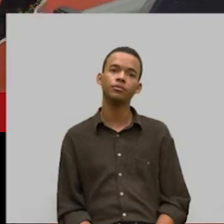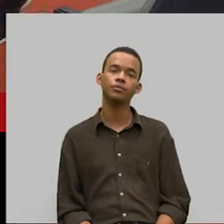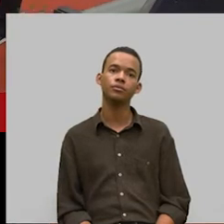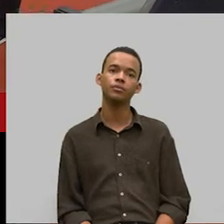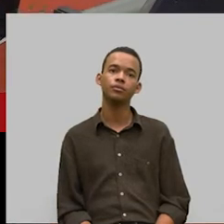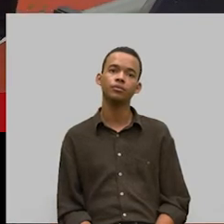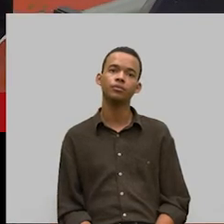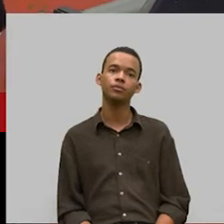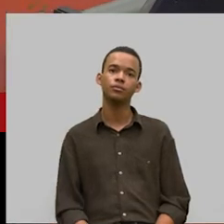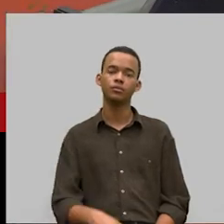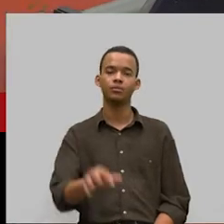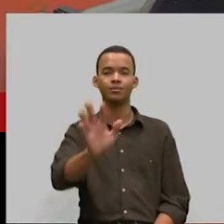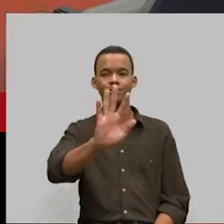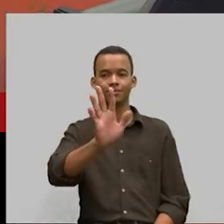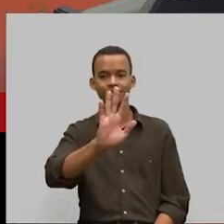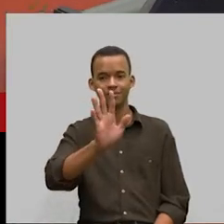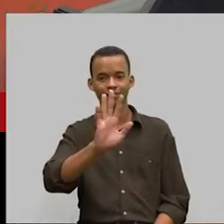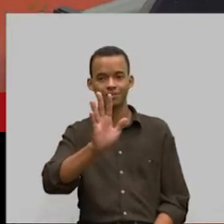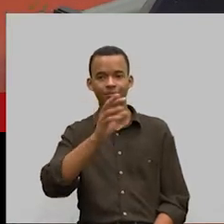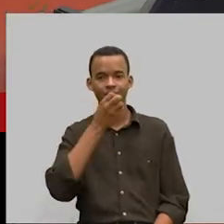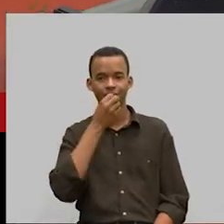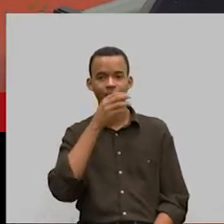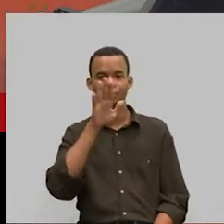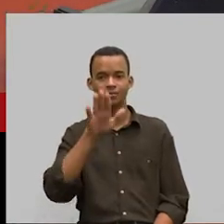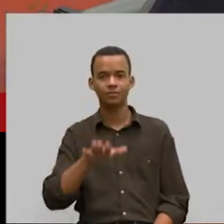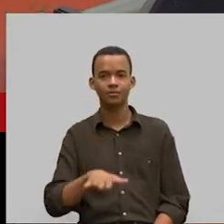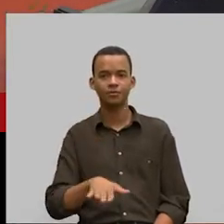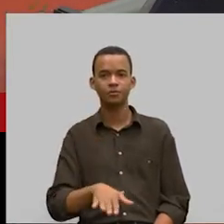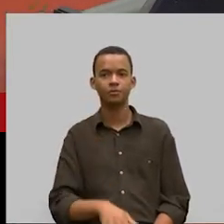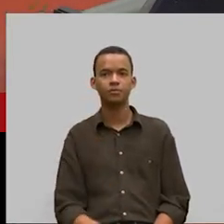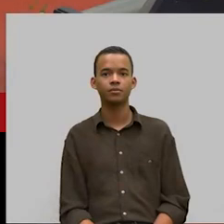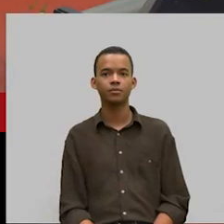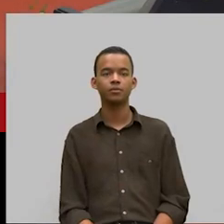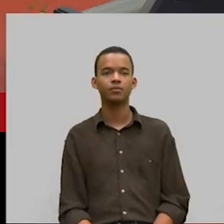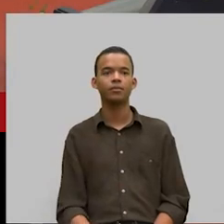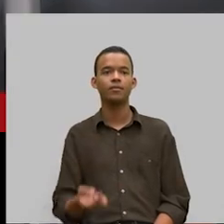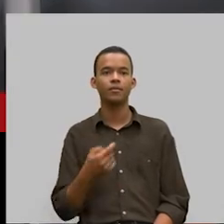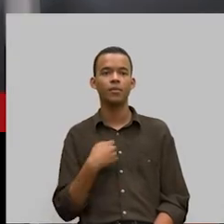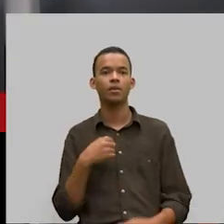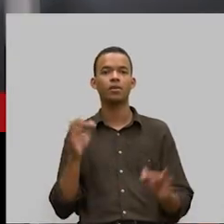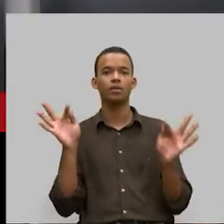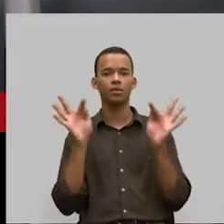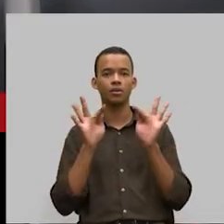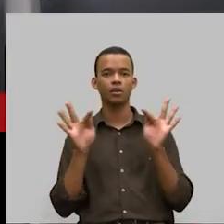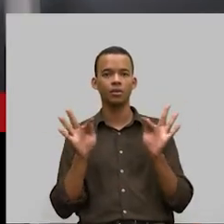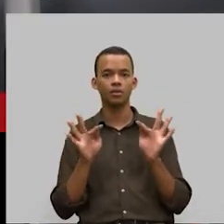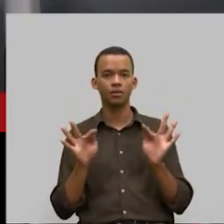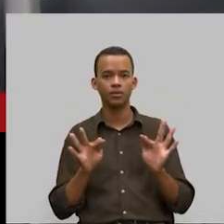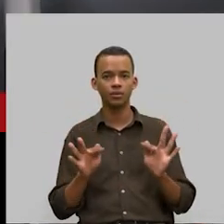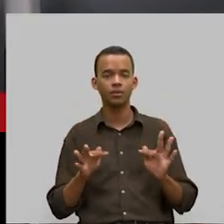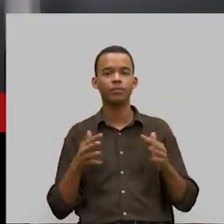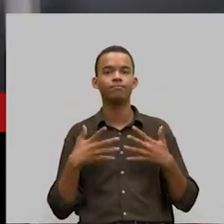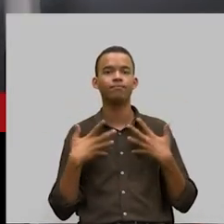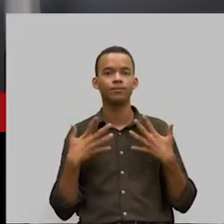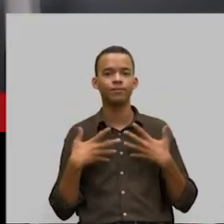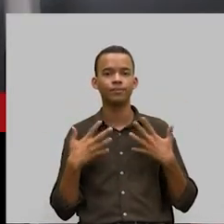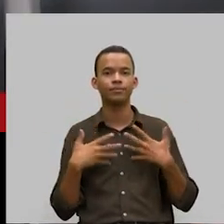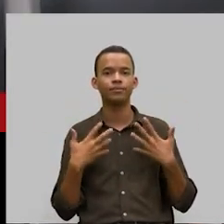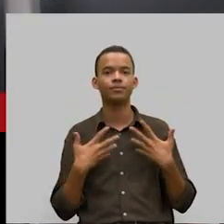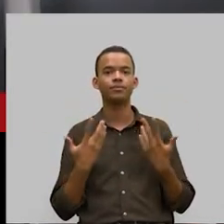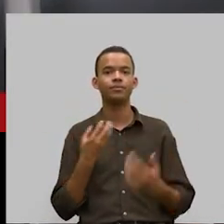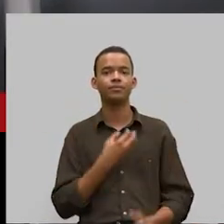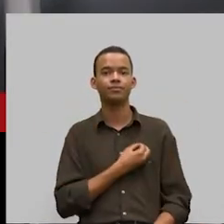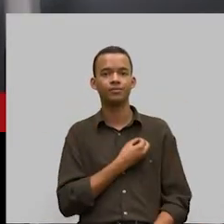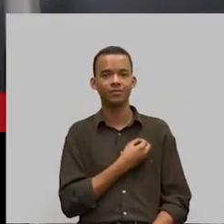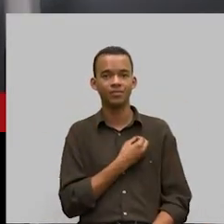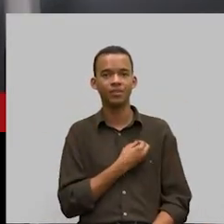Olá pessoal boa tarde é uma alegria muito grande estar aqui